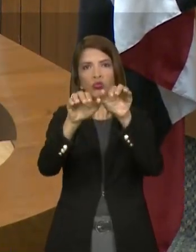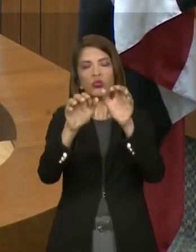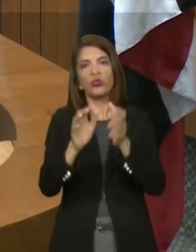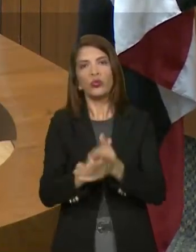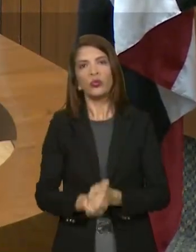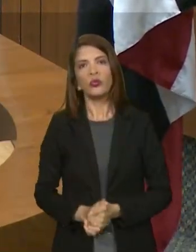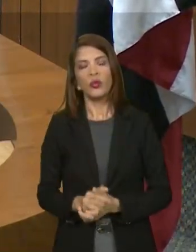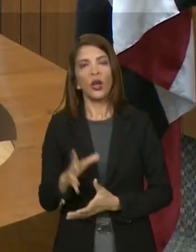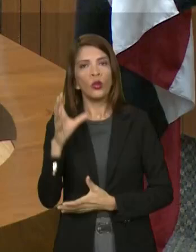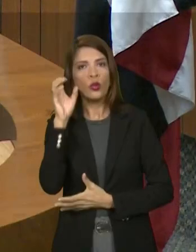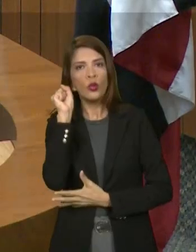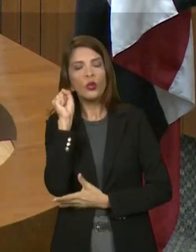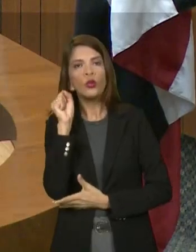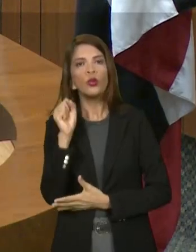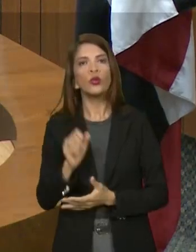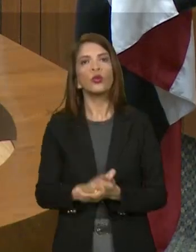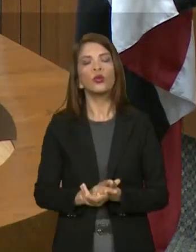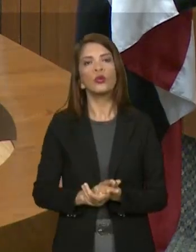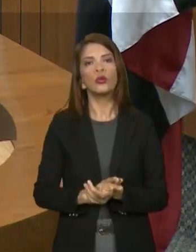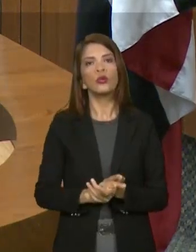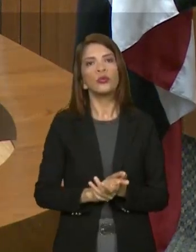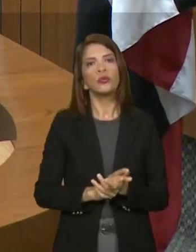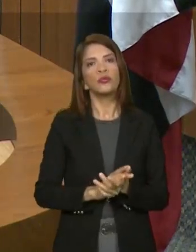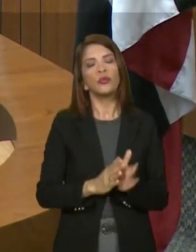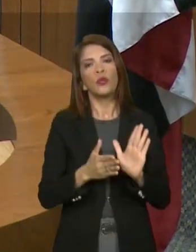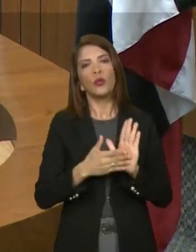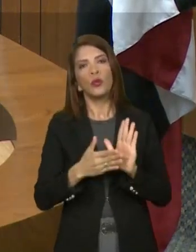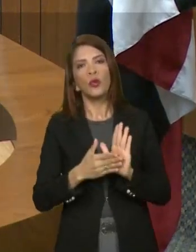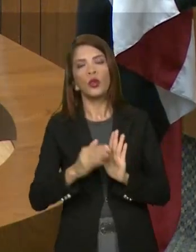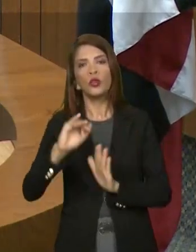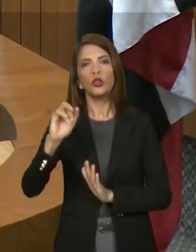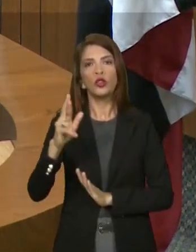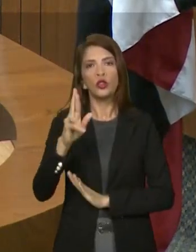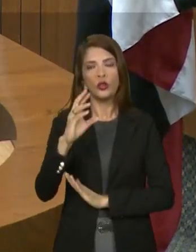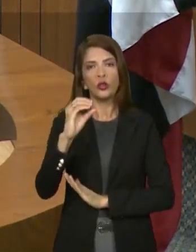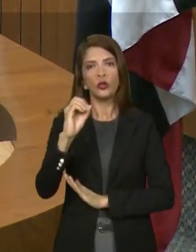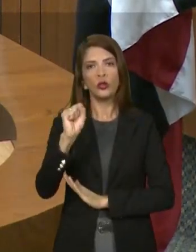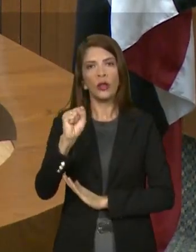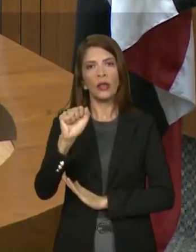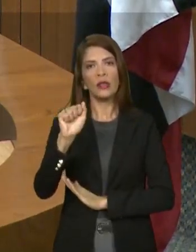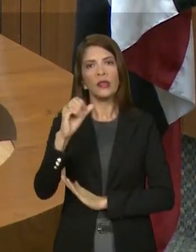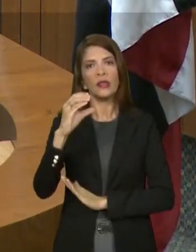indicação do deputado Júnior Cascaria, graças ao nosso querido amigo